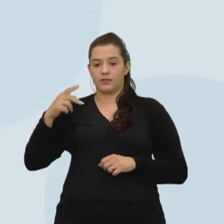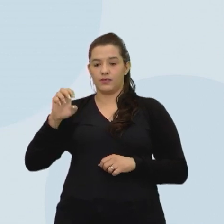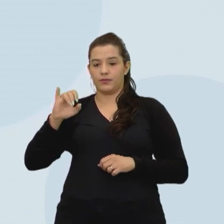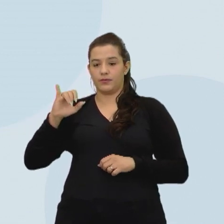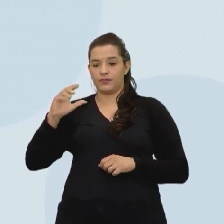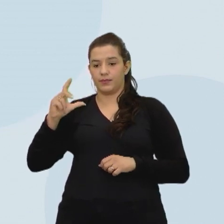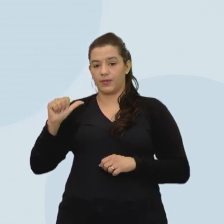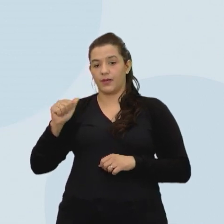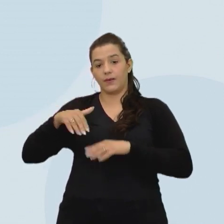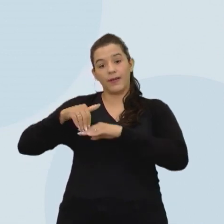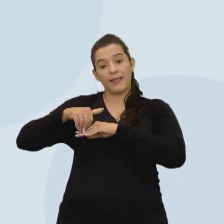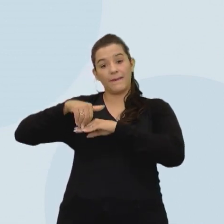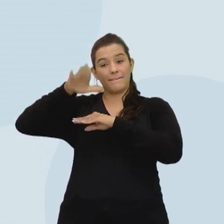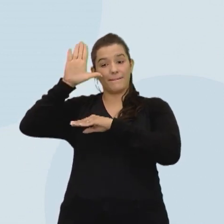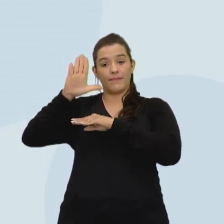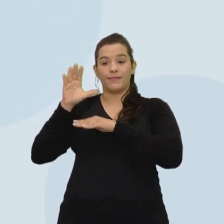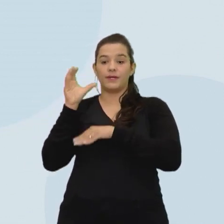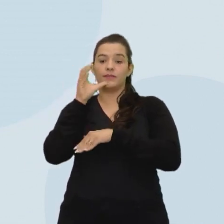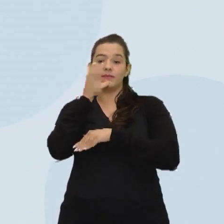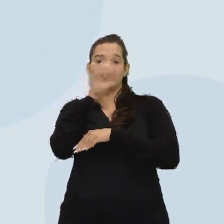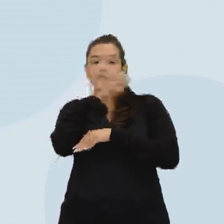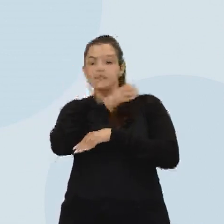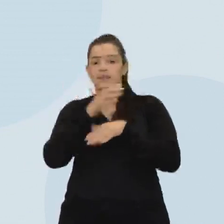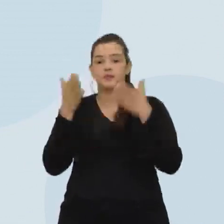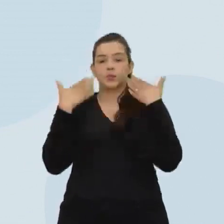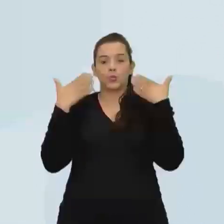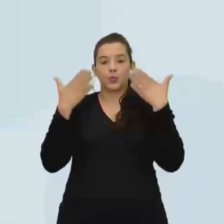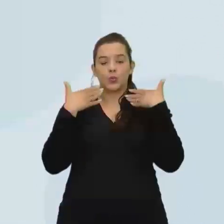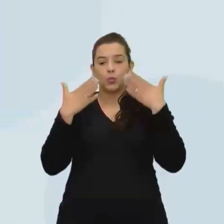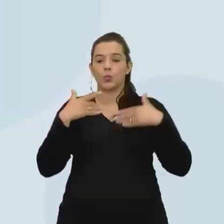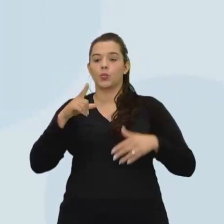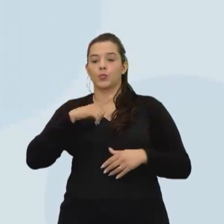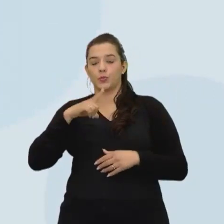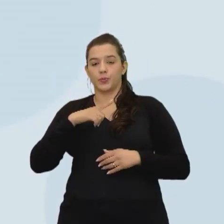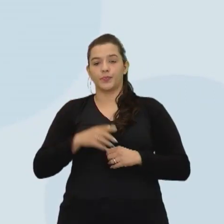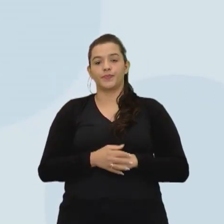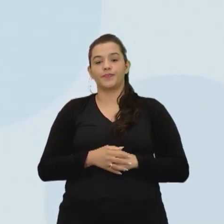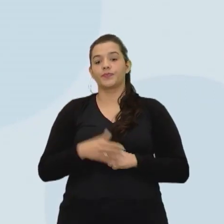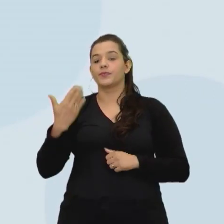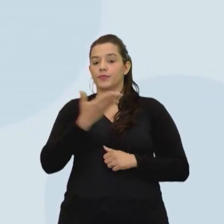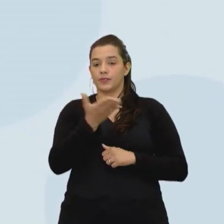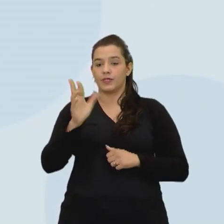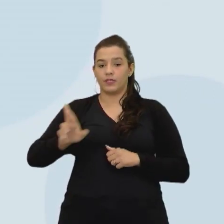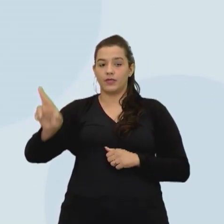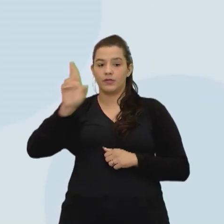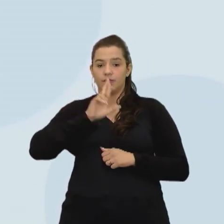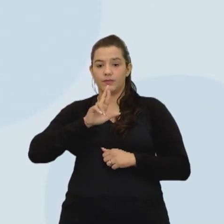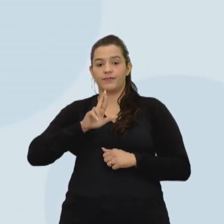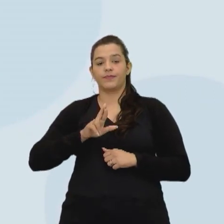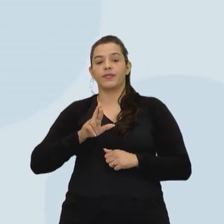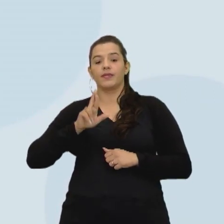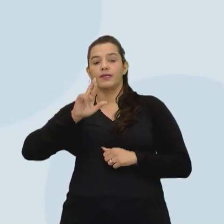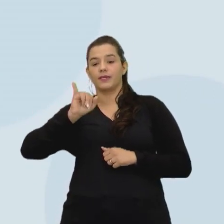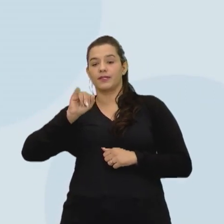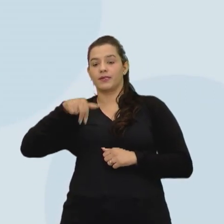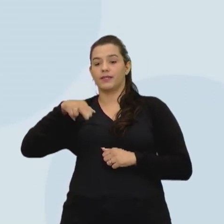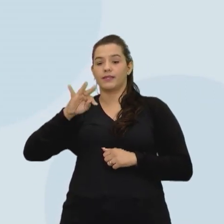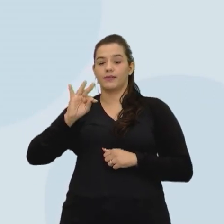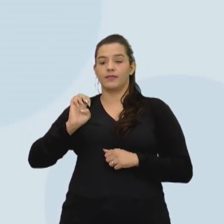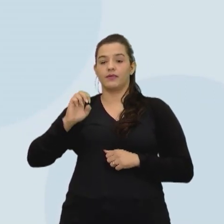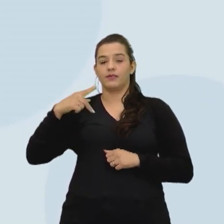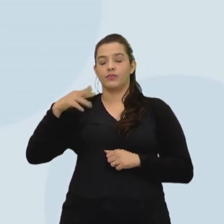as áreas temperadas que tem aí o continente africano. Então, para quem respondeu aí zona